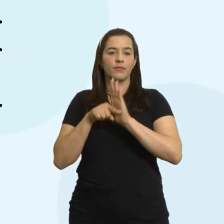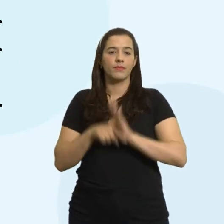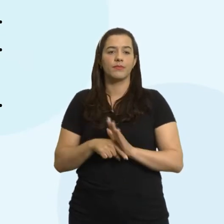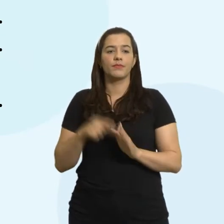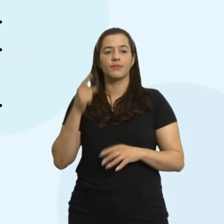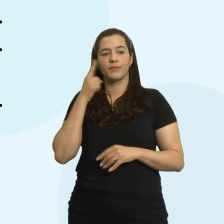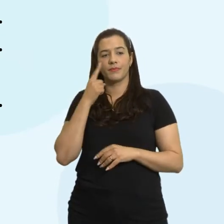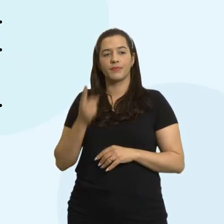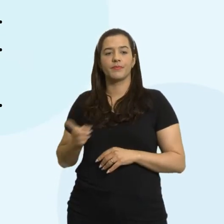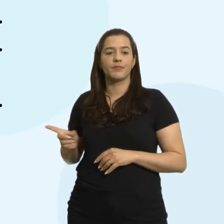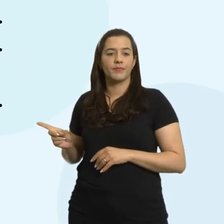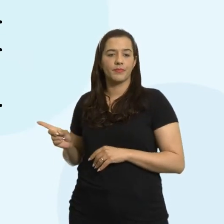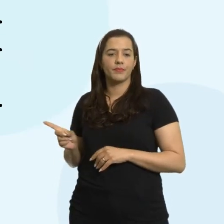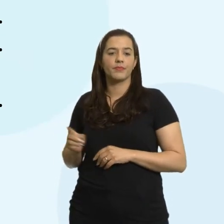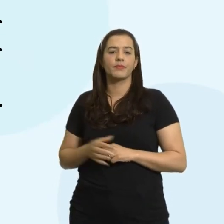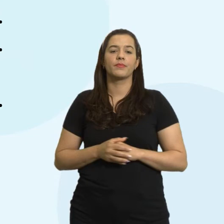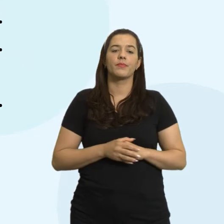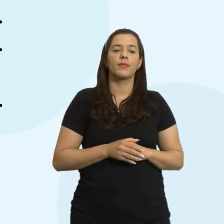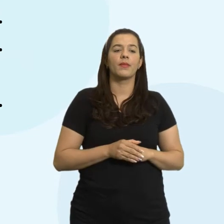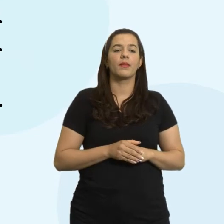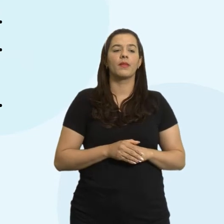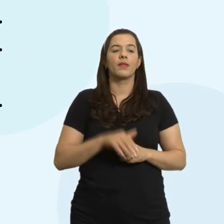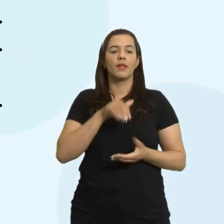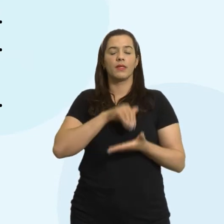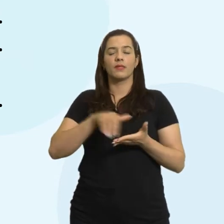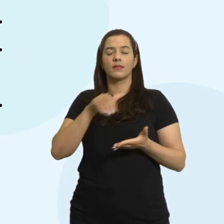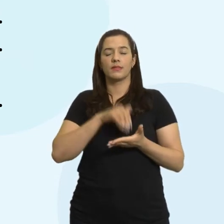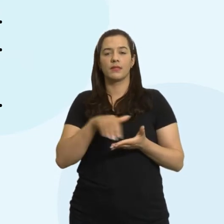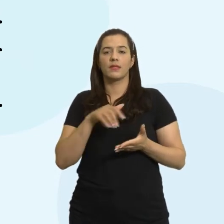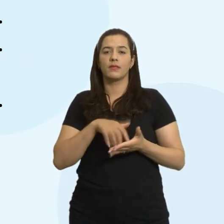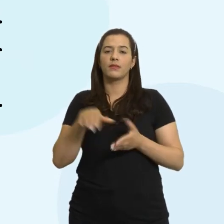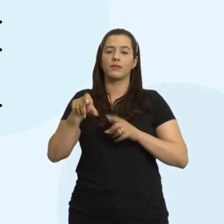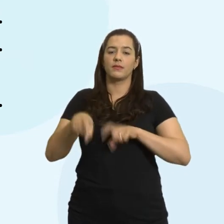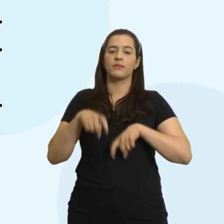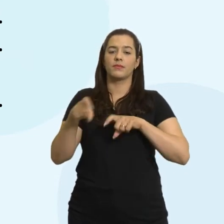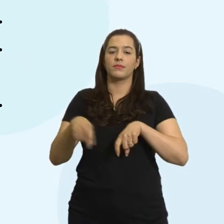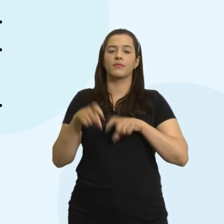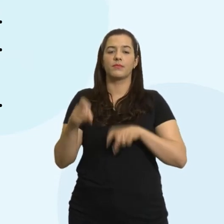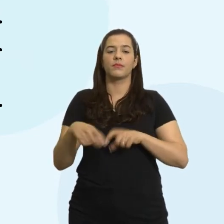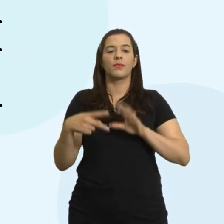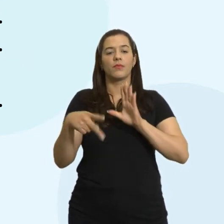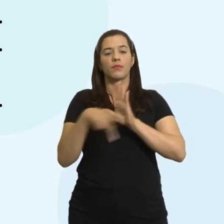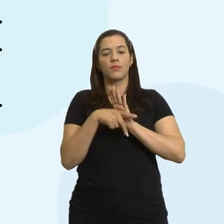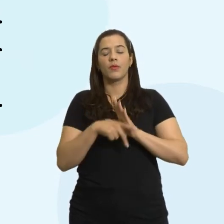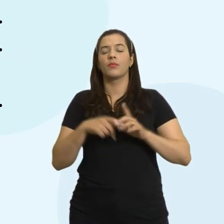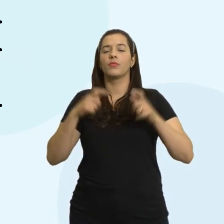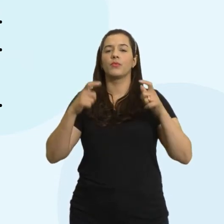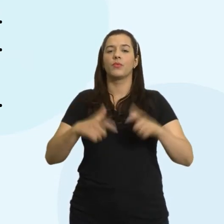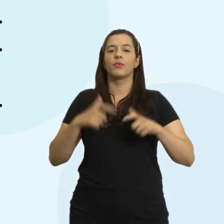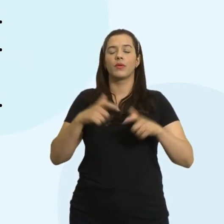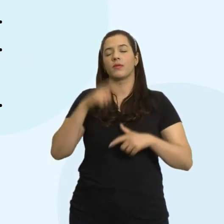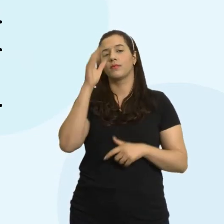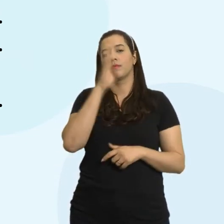site da Secretaria da Agricultura, né? Frutíferas